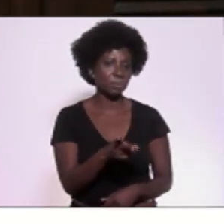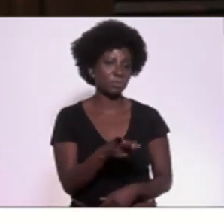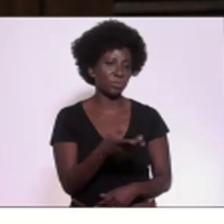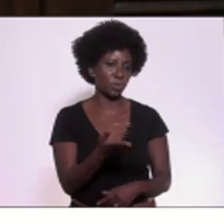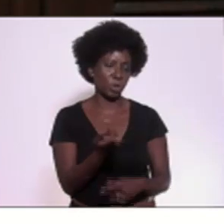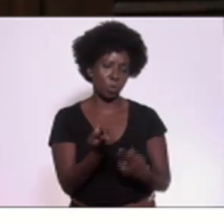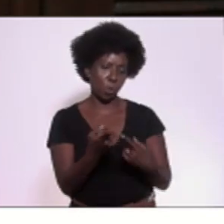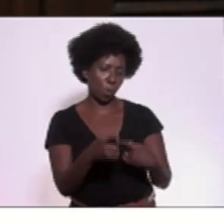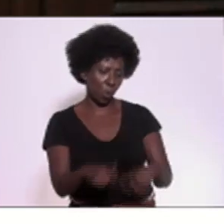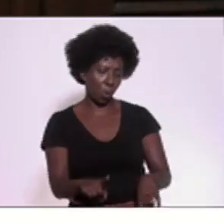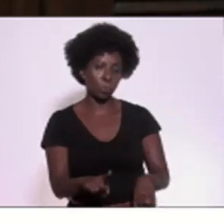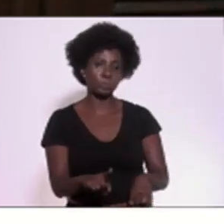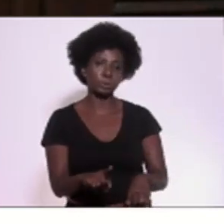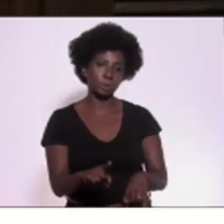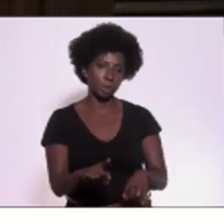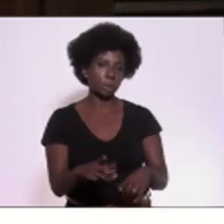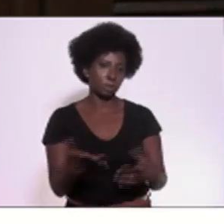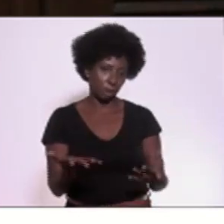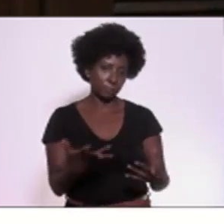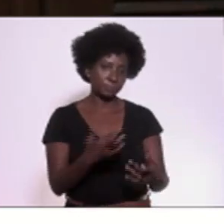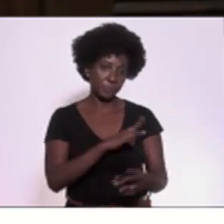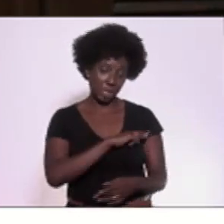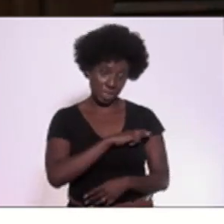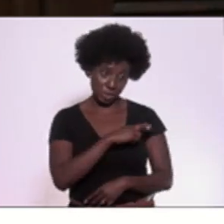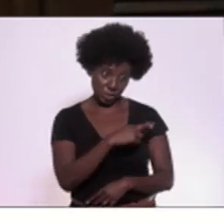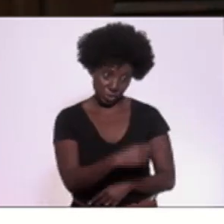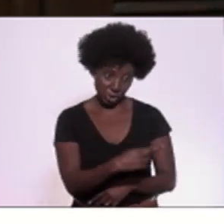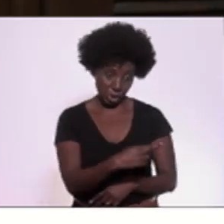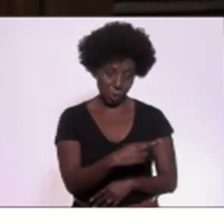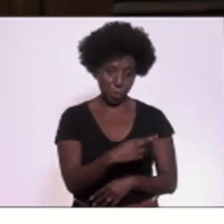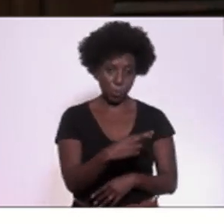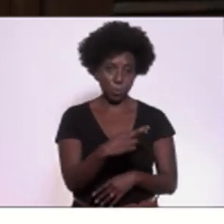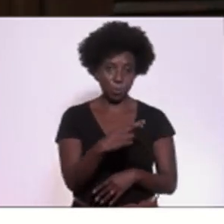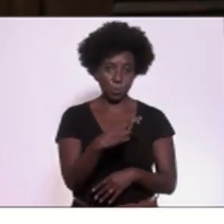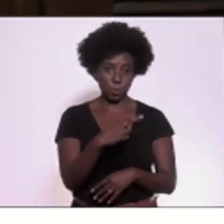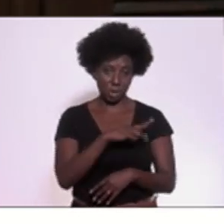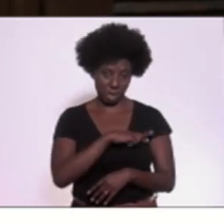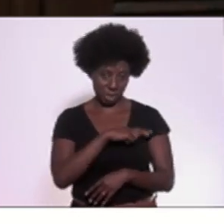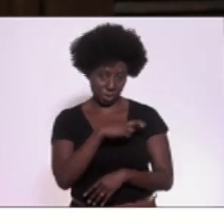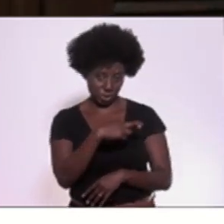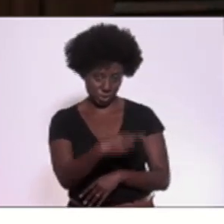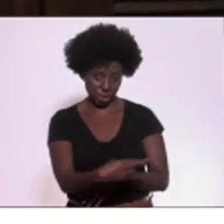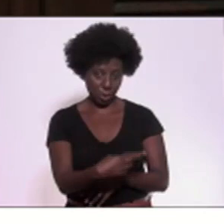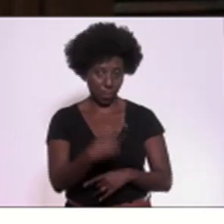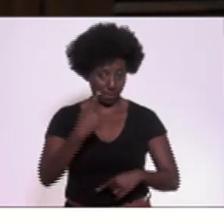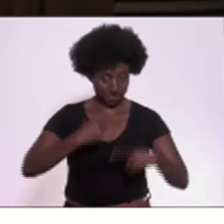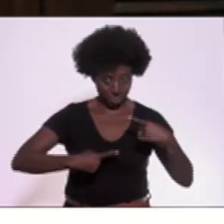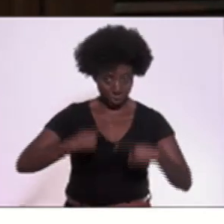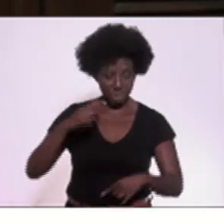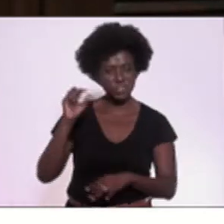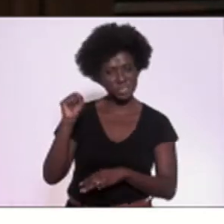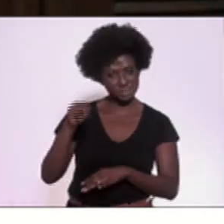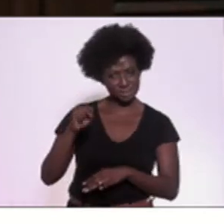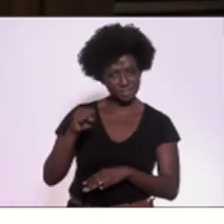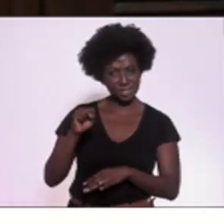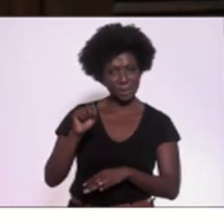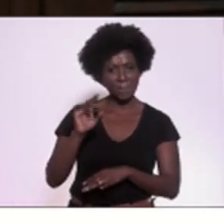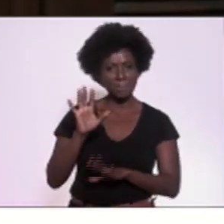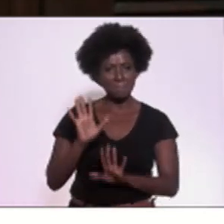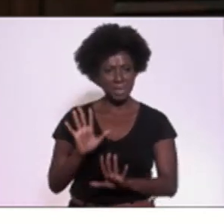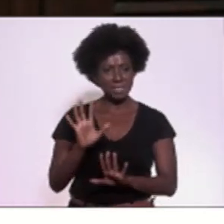religião, religião e política sim, Estado e igreja nunca, né,